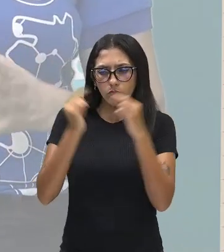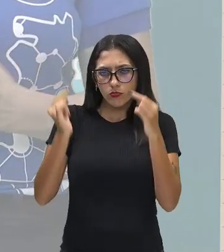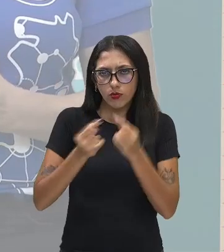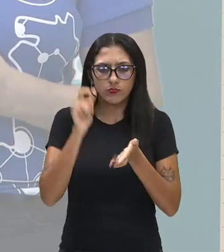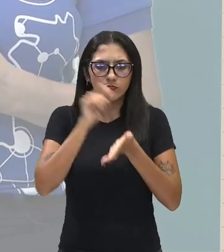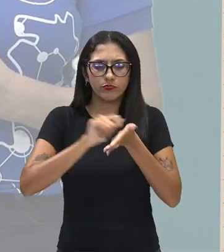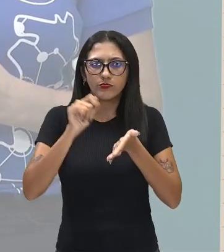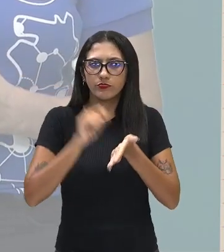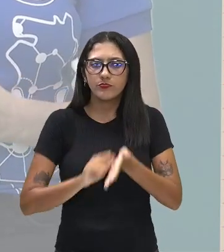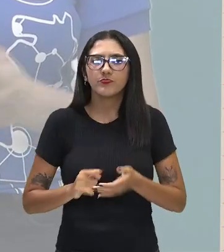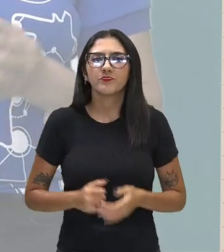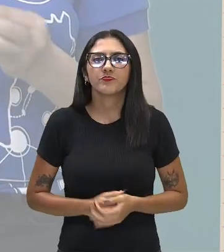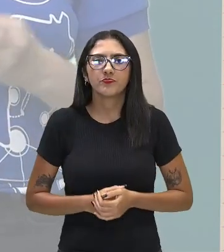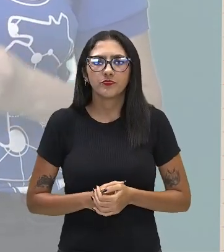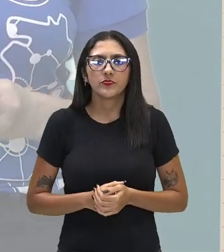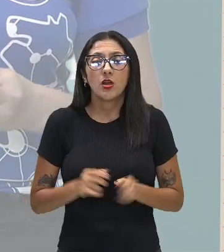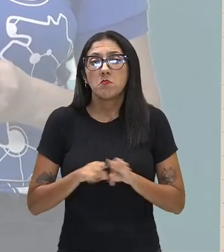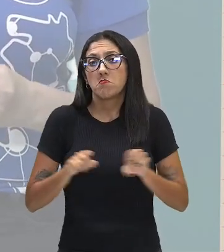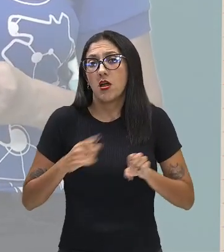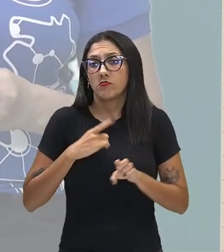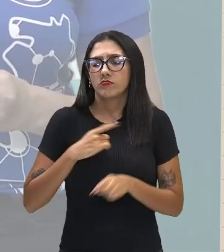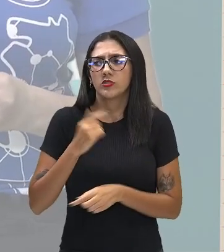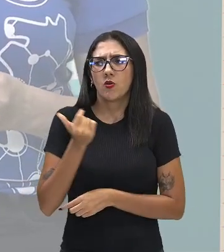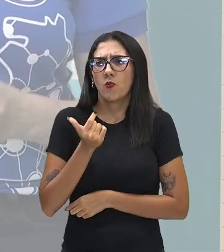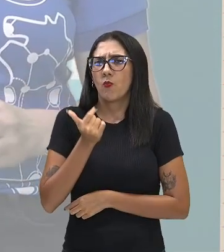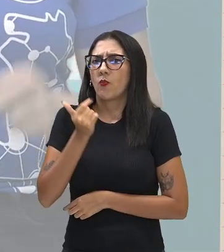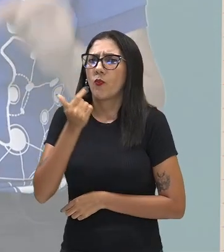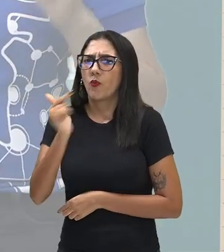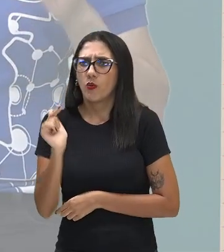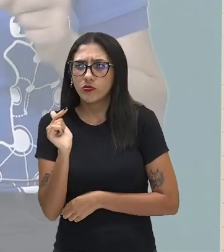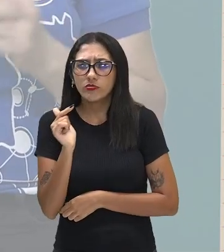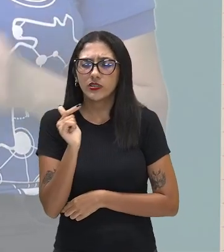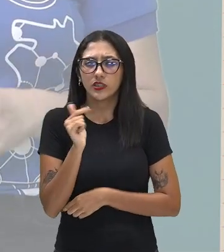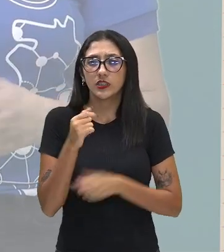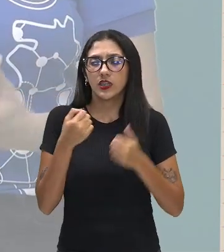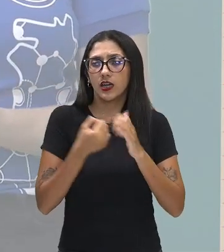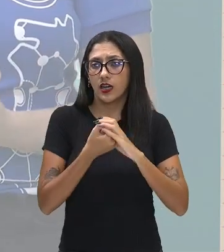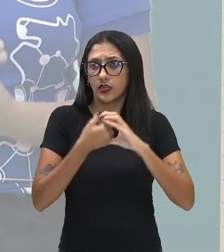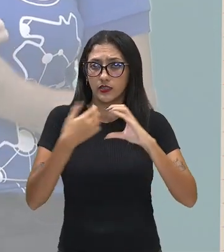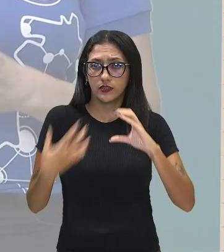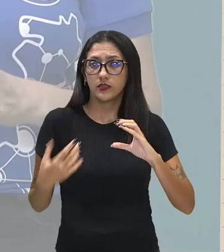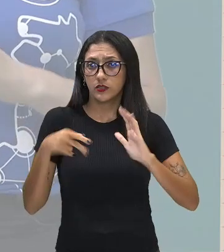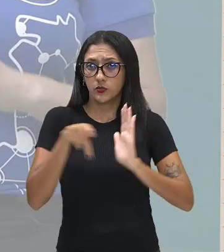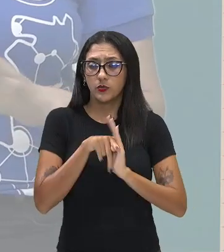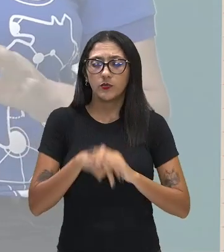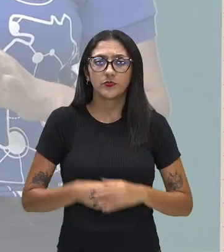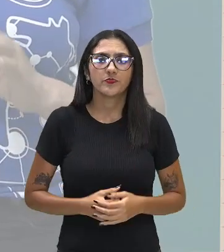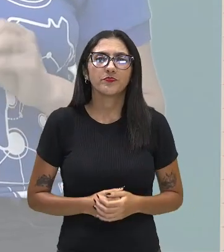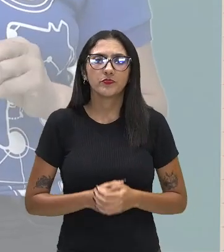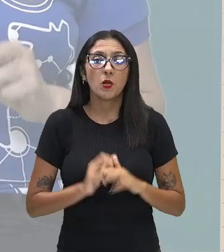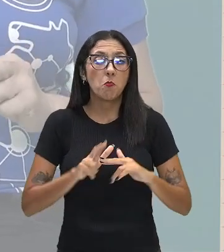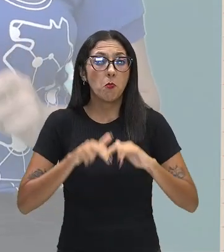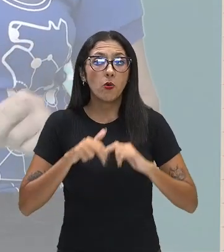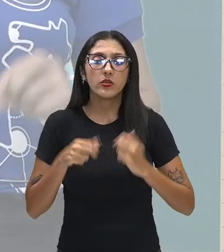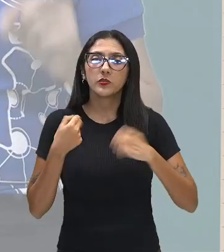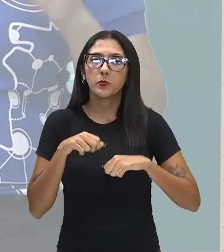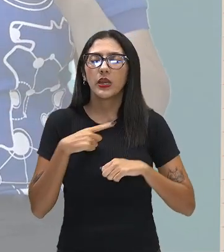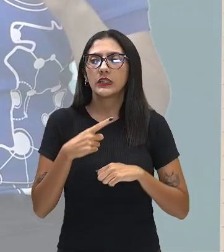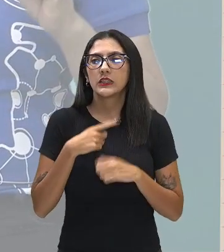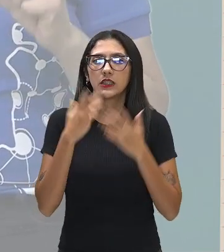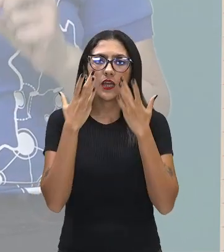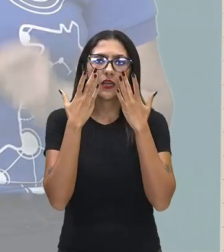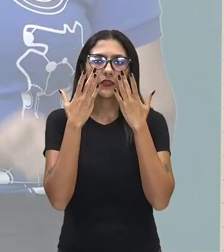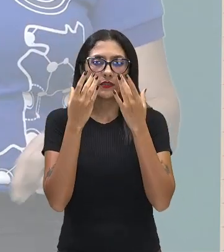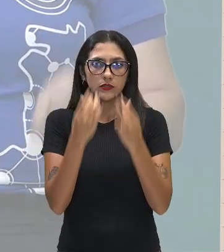tem outros critérios quando se vai escrever, Então, nós temos que nos atentar para essas etapas, que